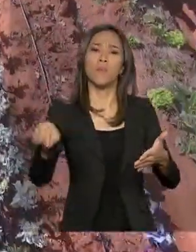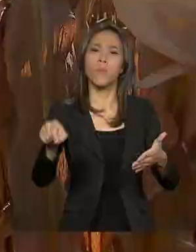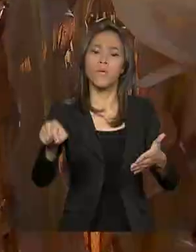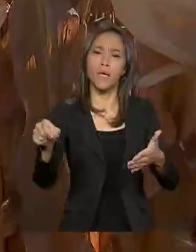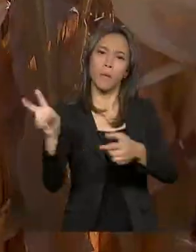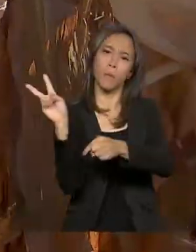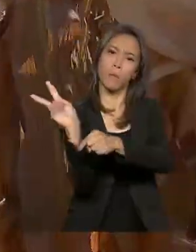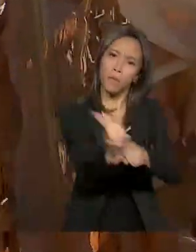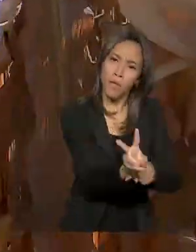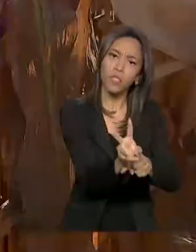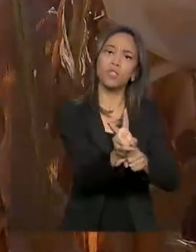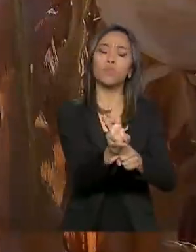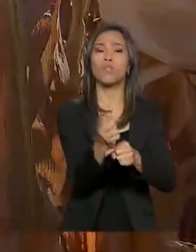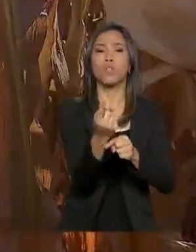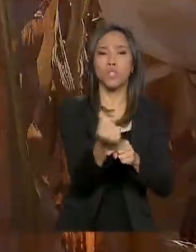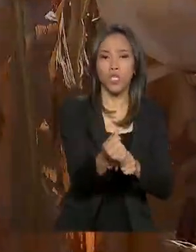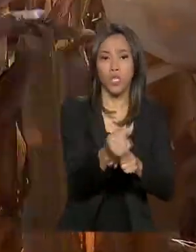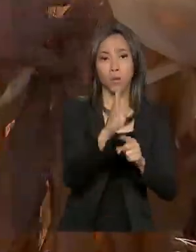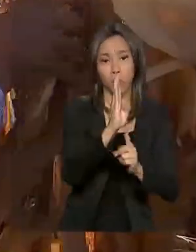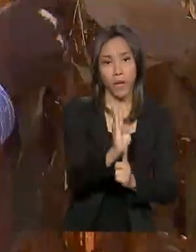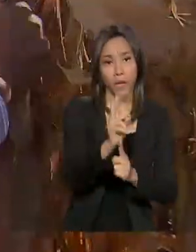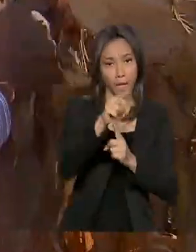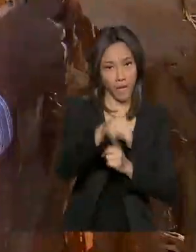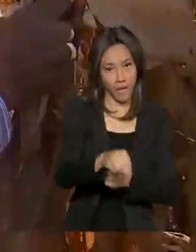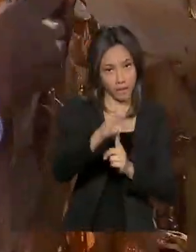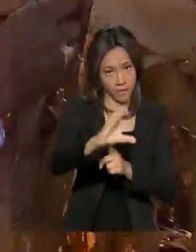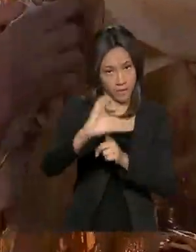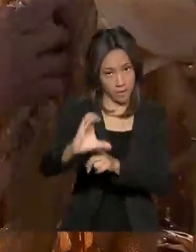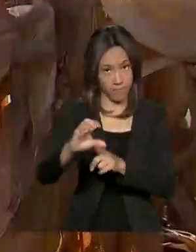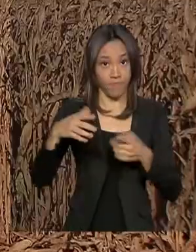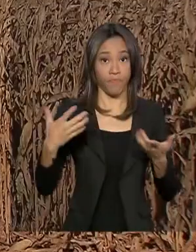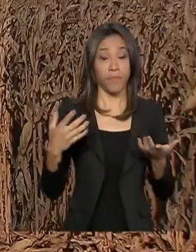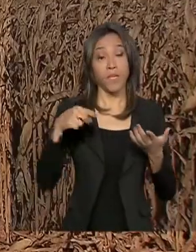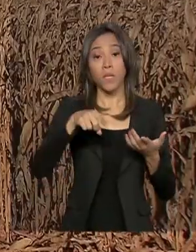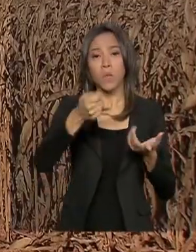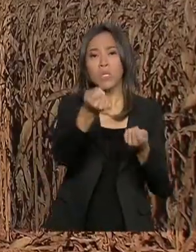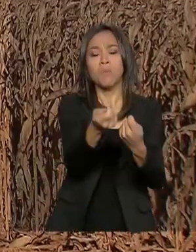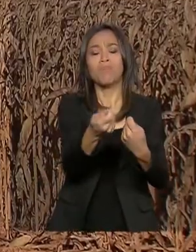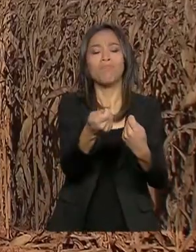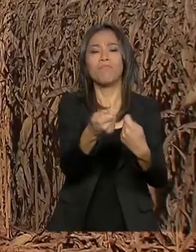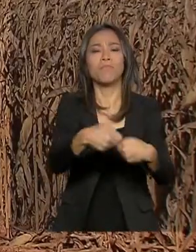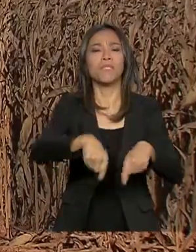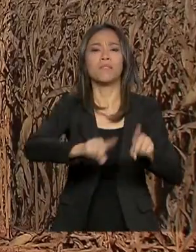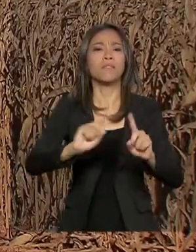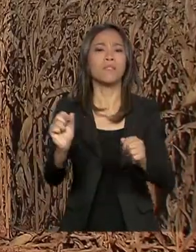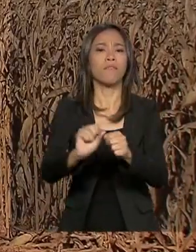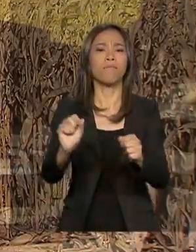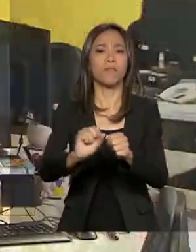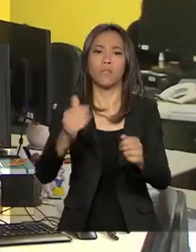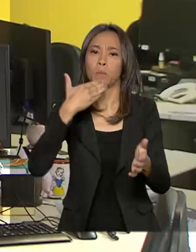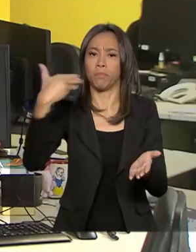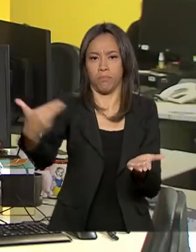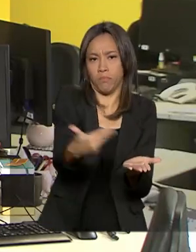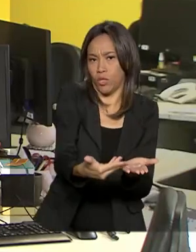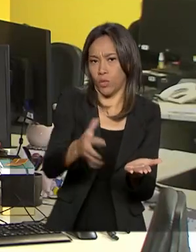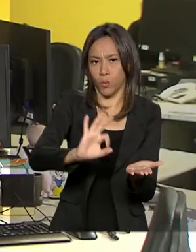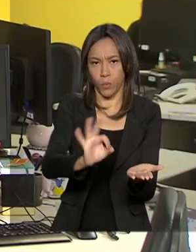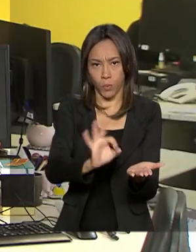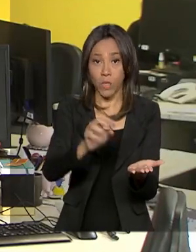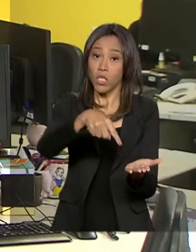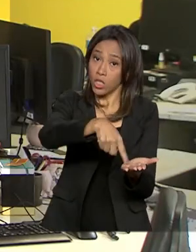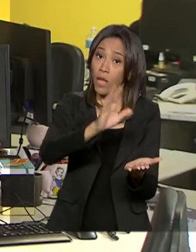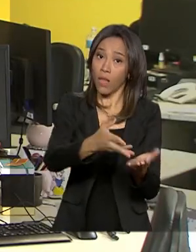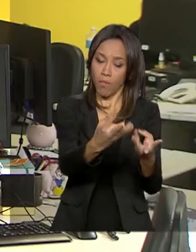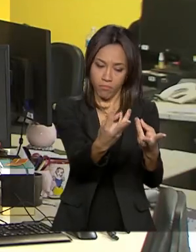Crédito Cooperativo, o BNCC. Só que, nesse caso, não é necessário fazer qualquer solicitação, já que o recálculo está